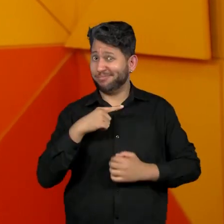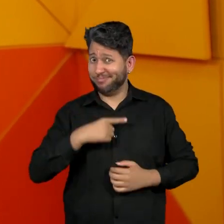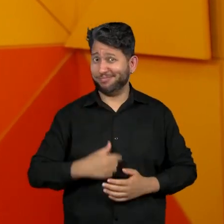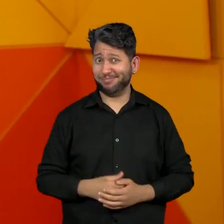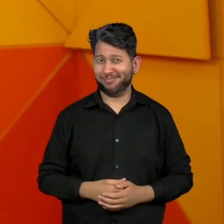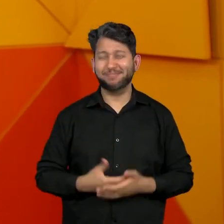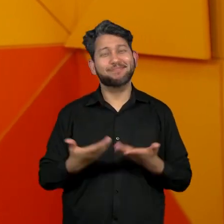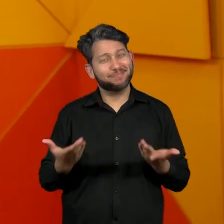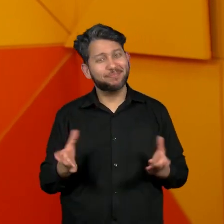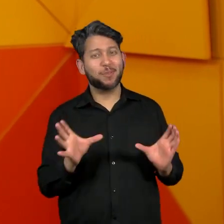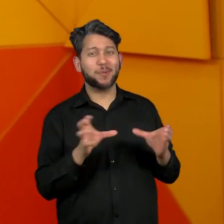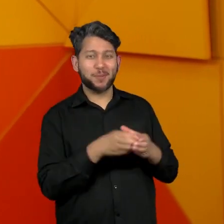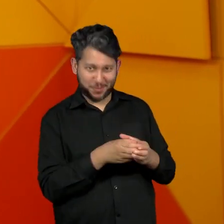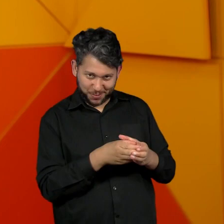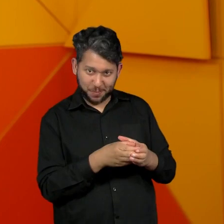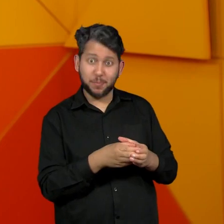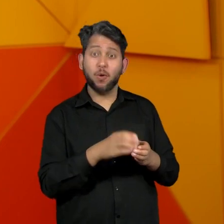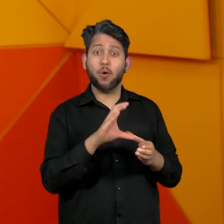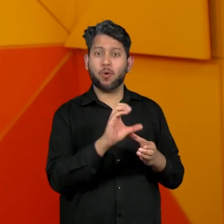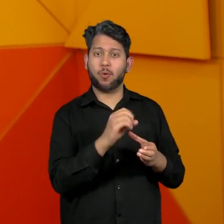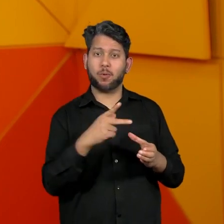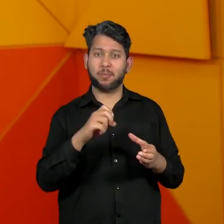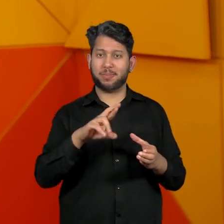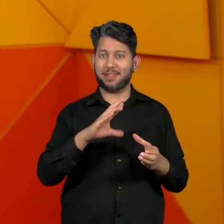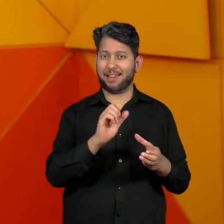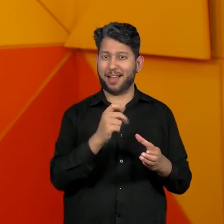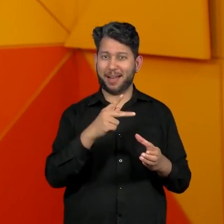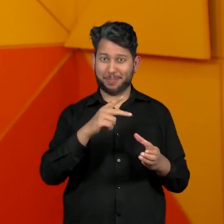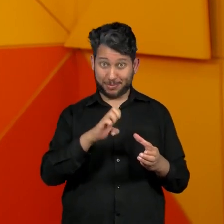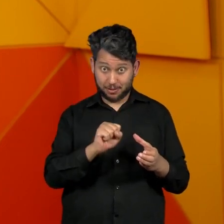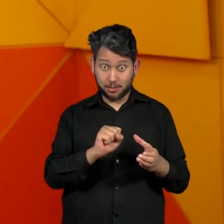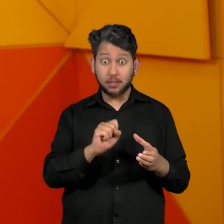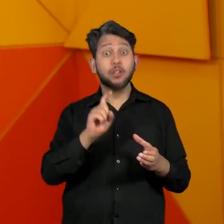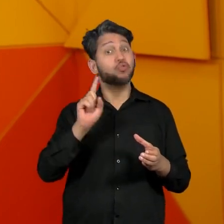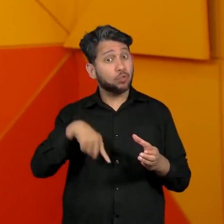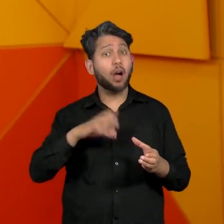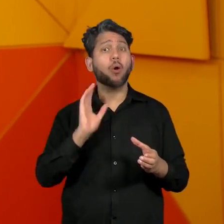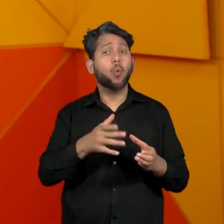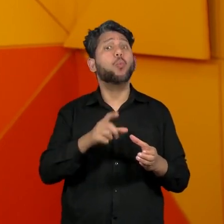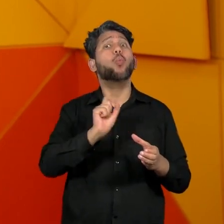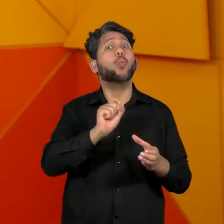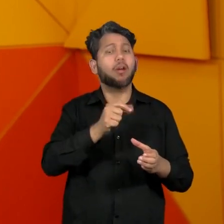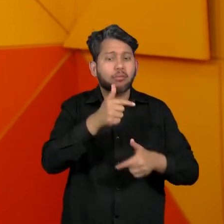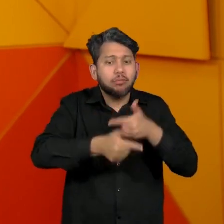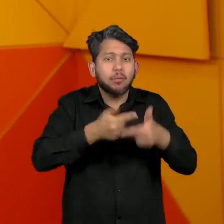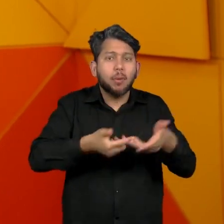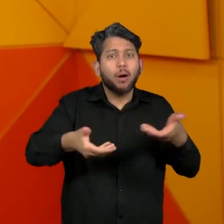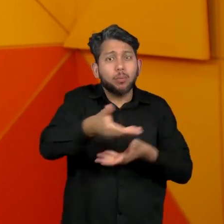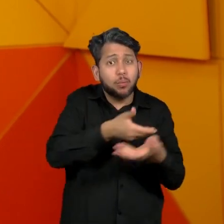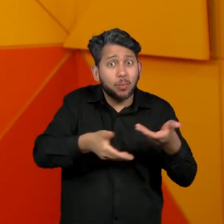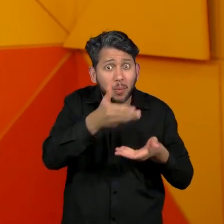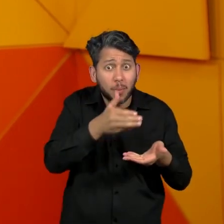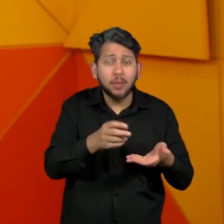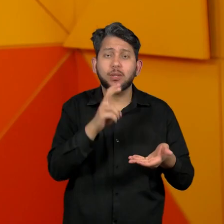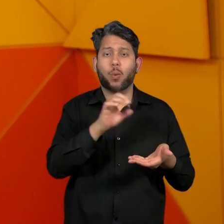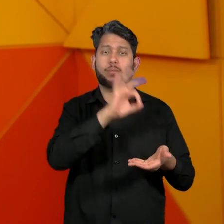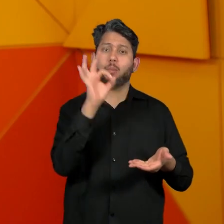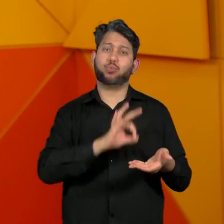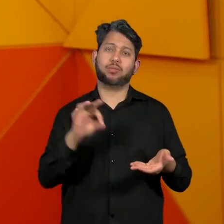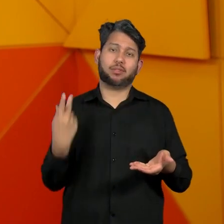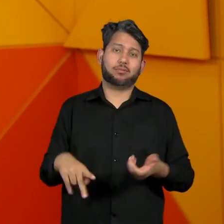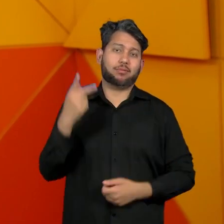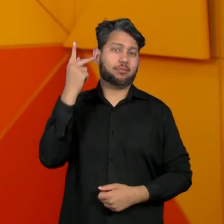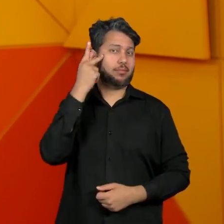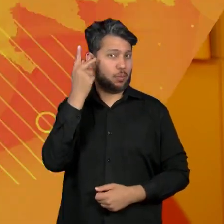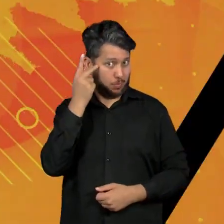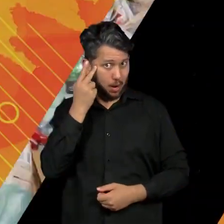A cooperativa de reciclagem Cooper Capes cuida de praticamente metade dos resíduos da coleta da cidade de